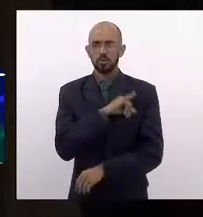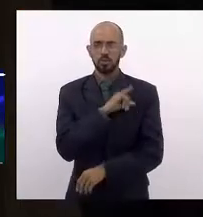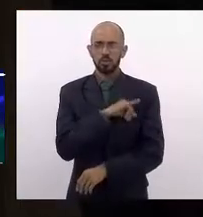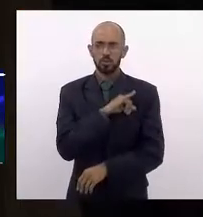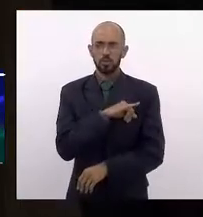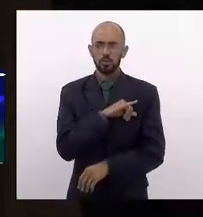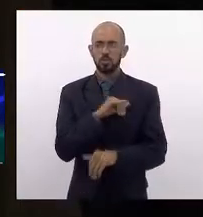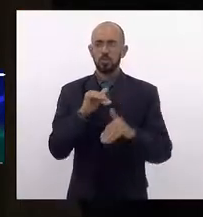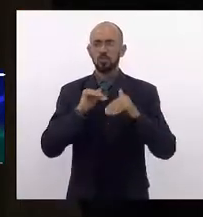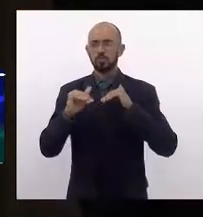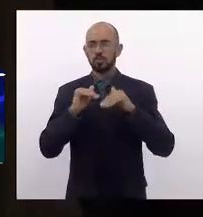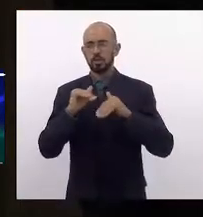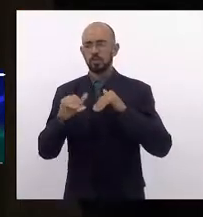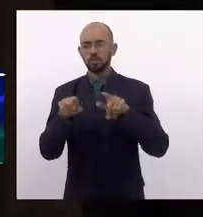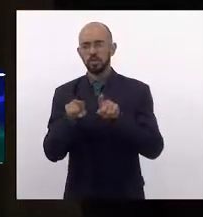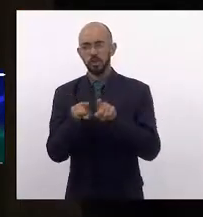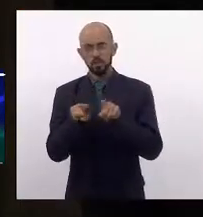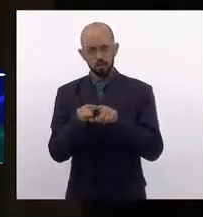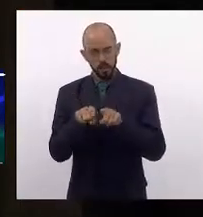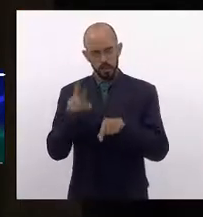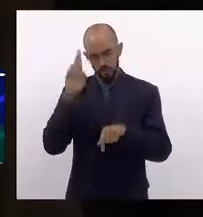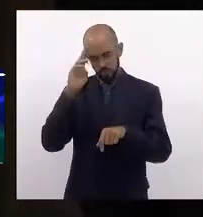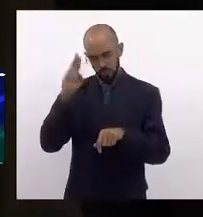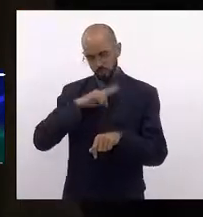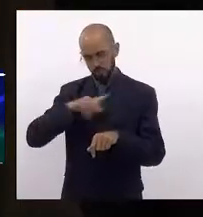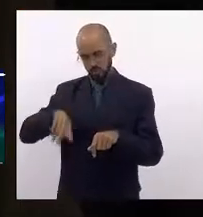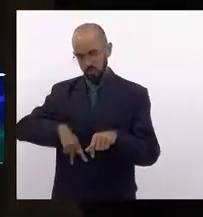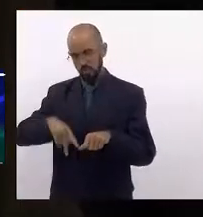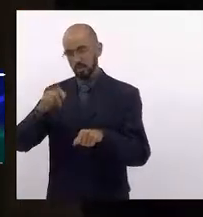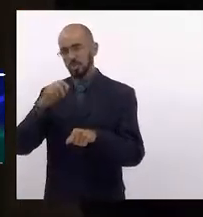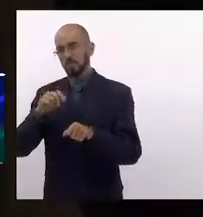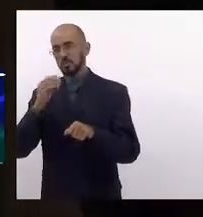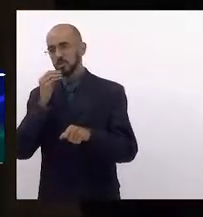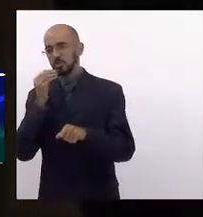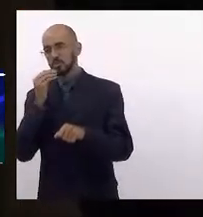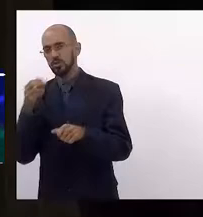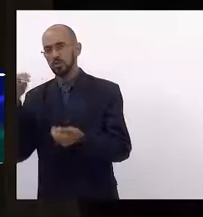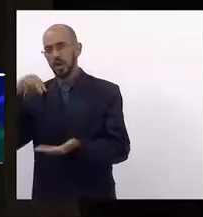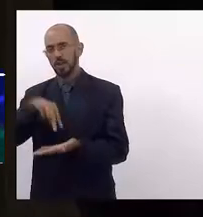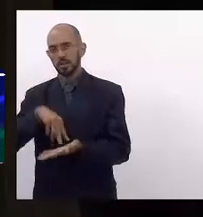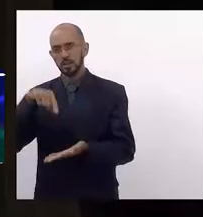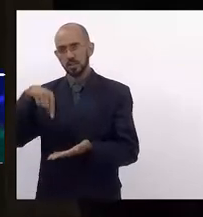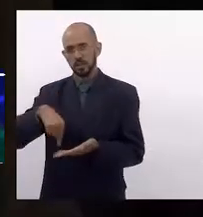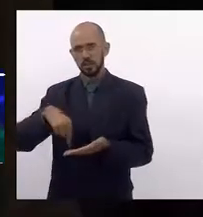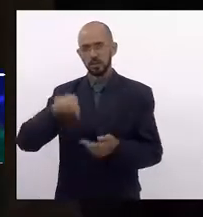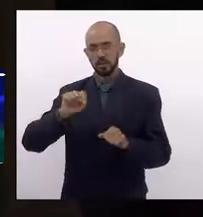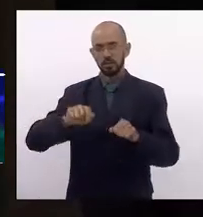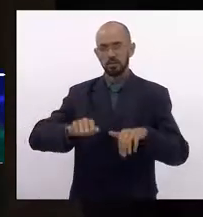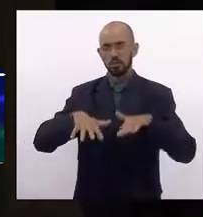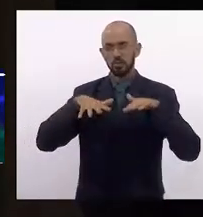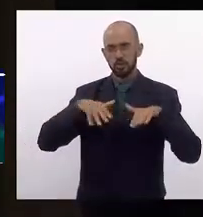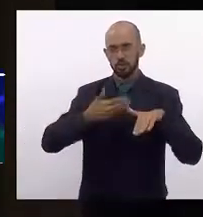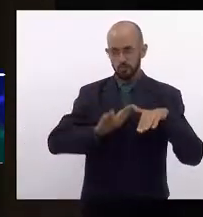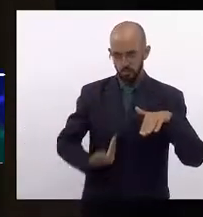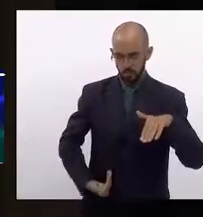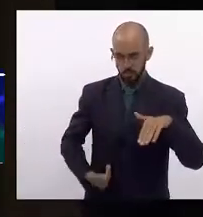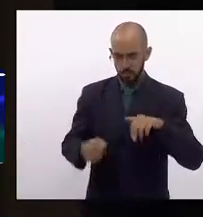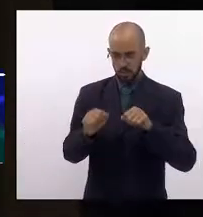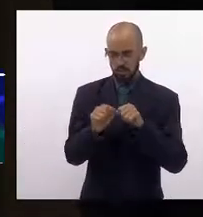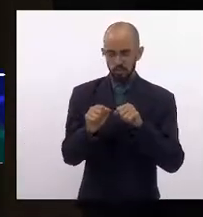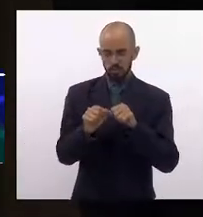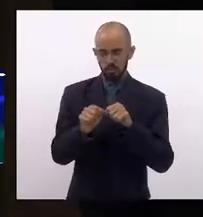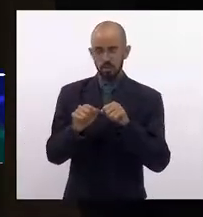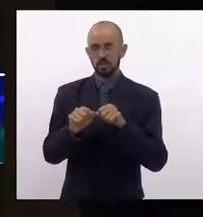movimentos que inclusive senhor presidente puderam estar nessa casa no audiência pública que fizemos no plenário que